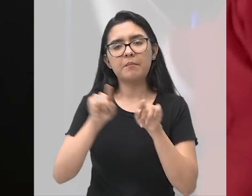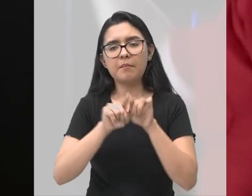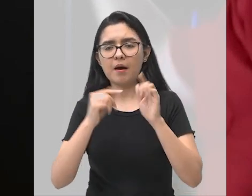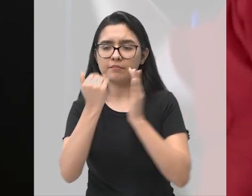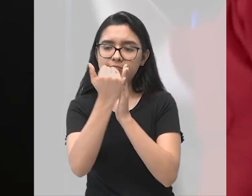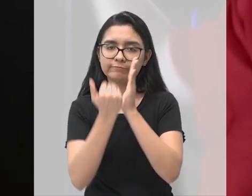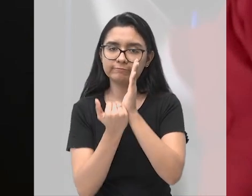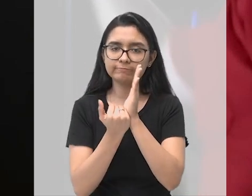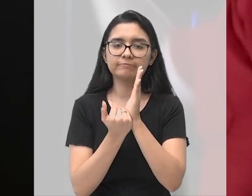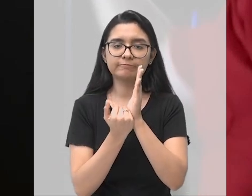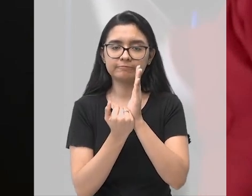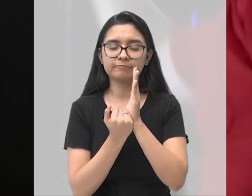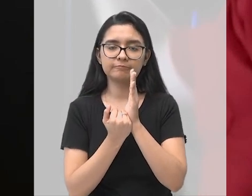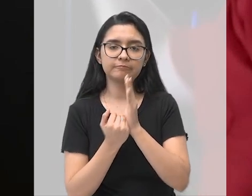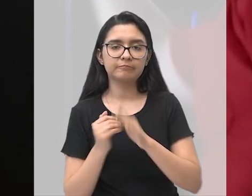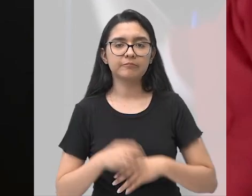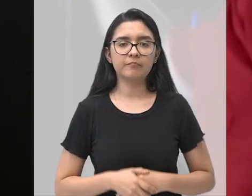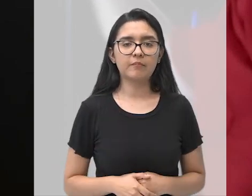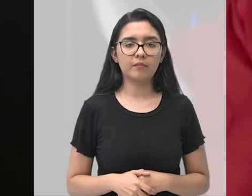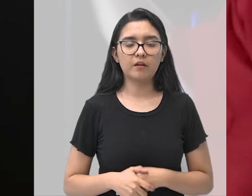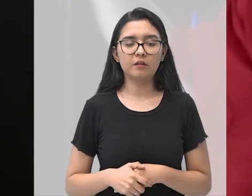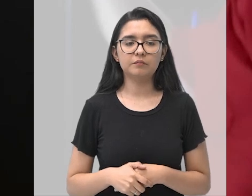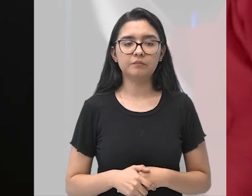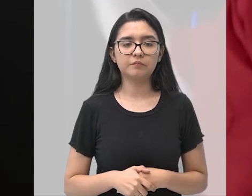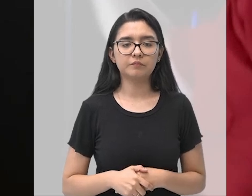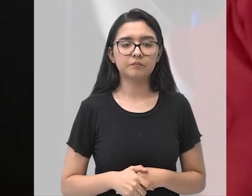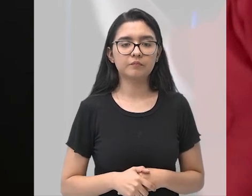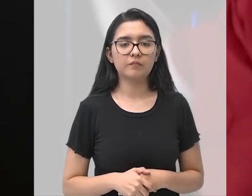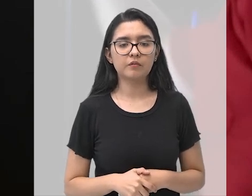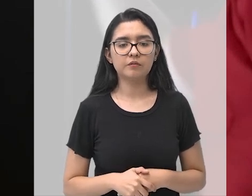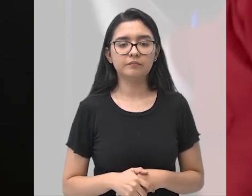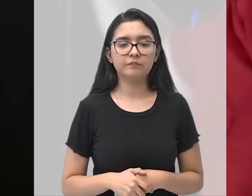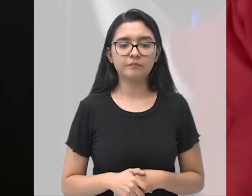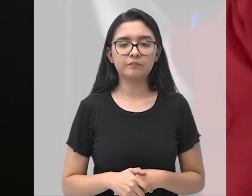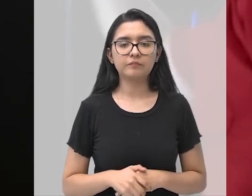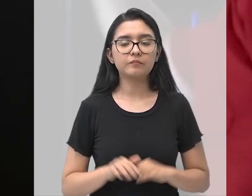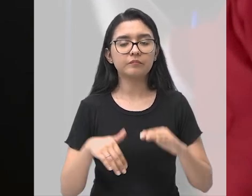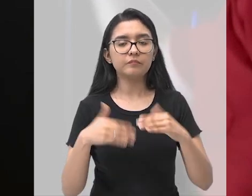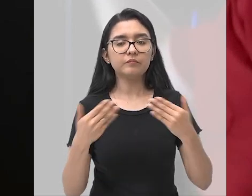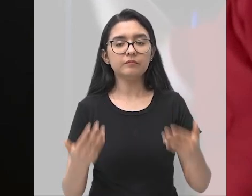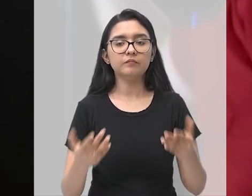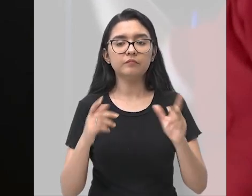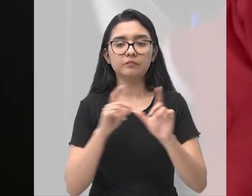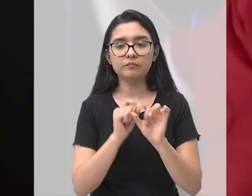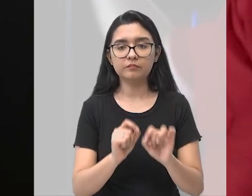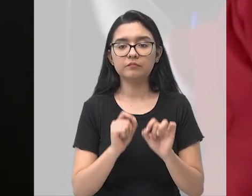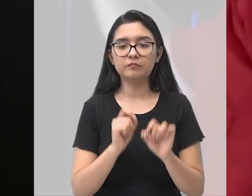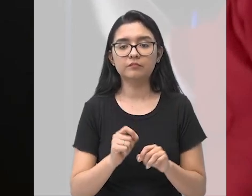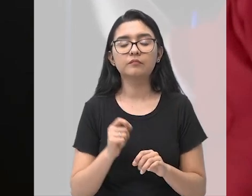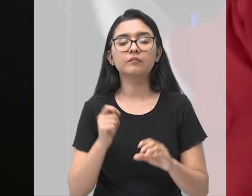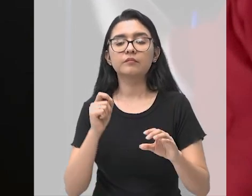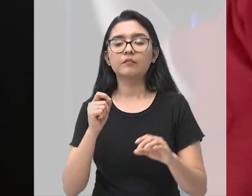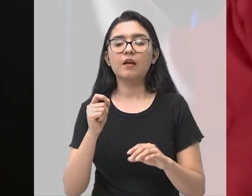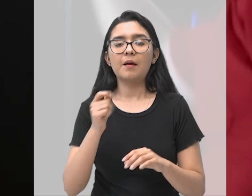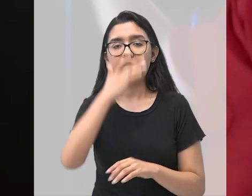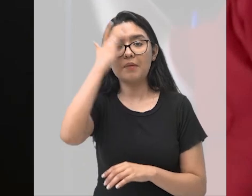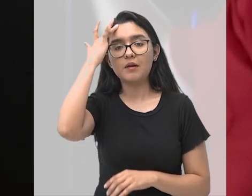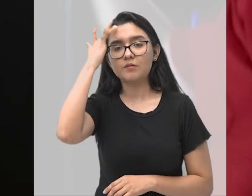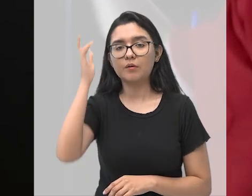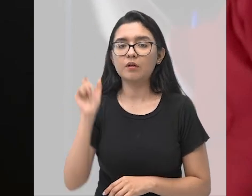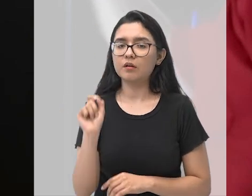vão ver aí no vídeo. Observem. A pedra vem deslizando e o alvo dele é justamente esse